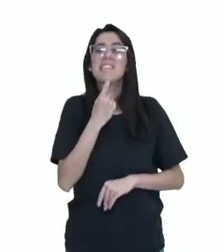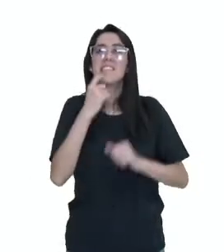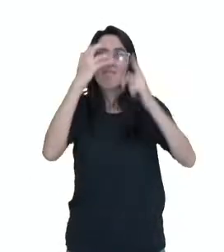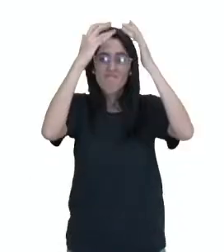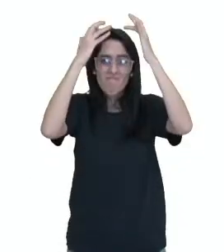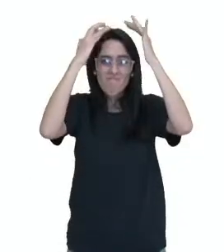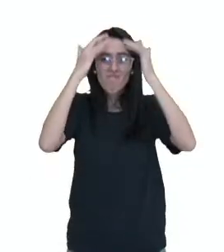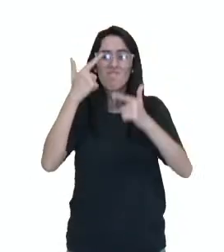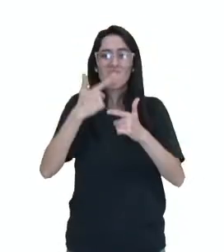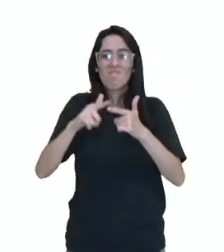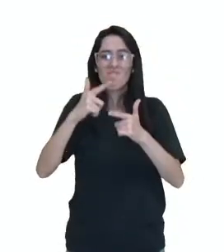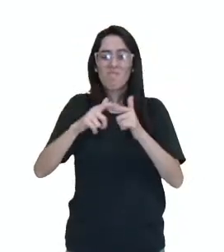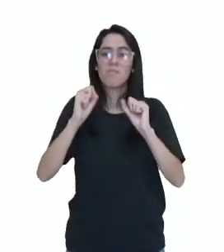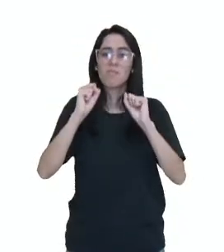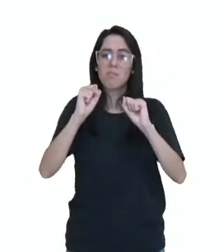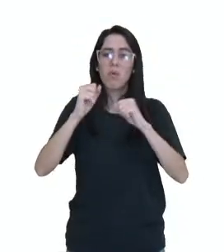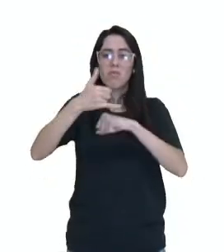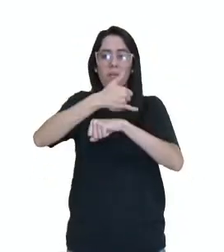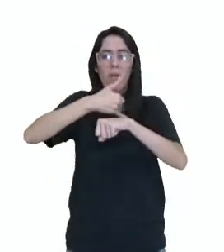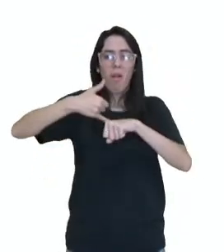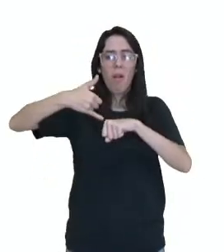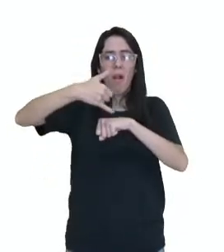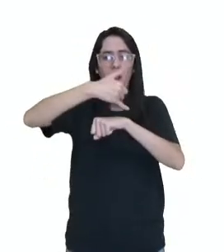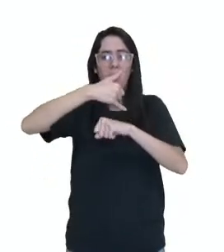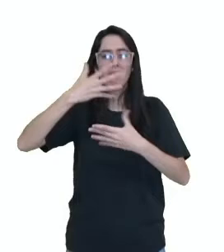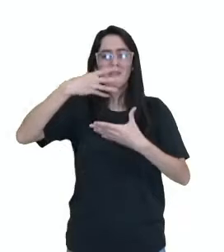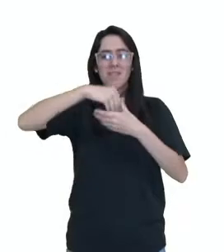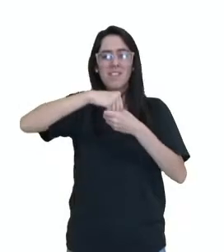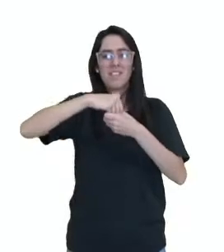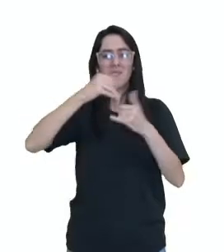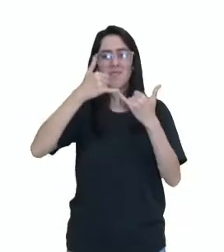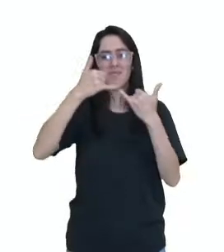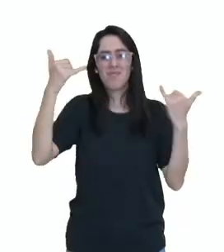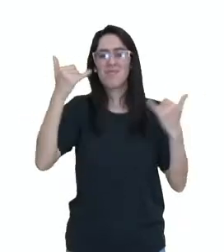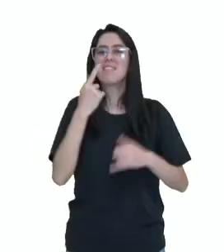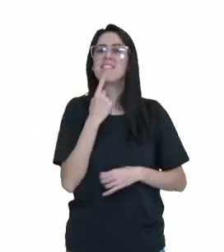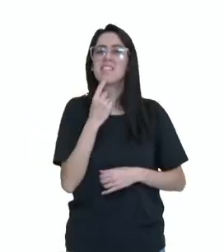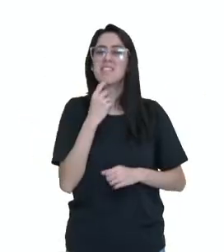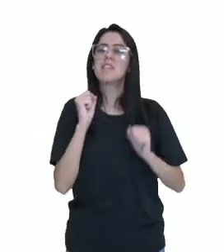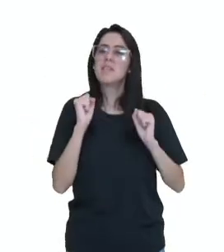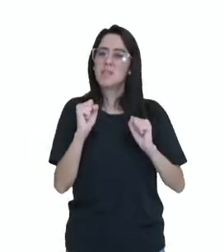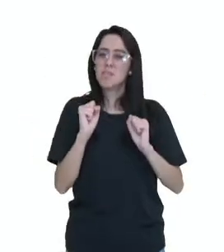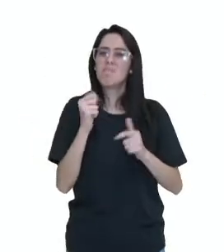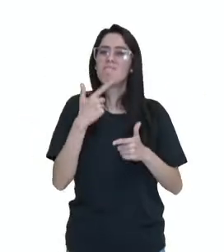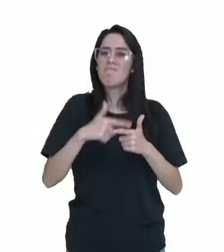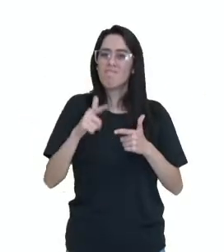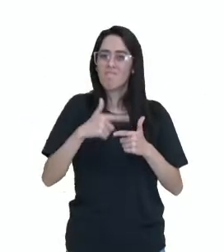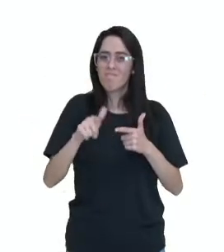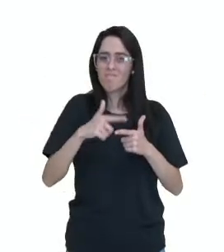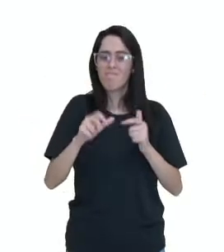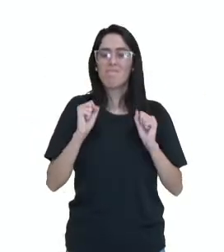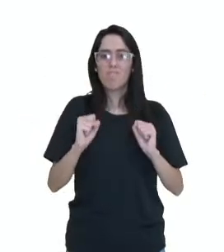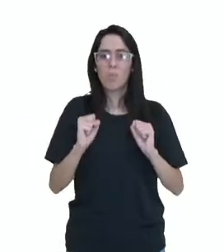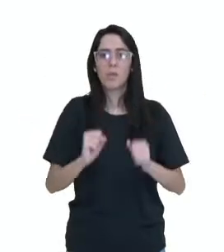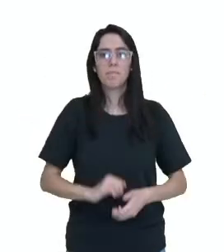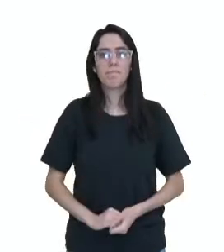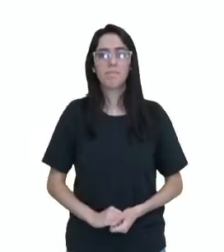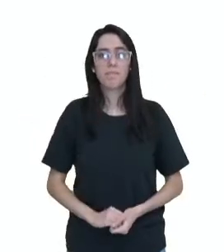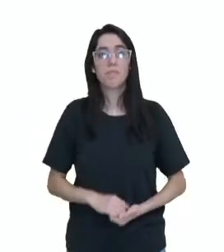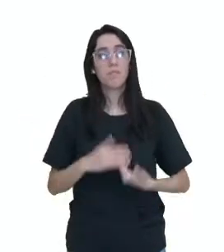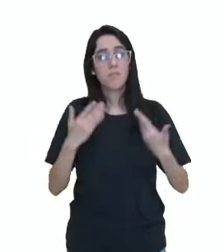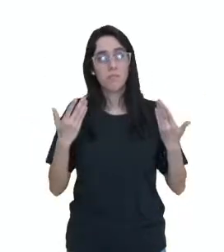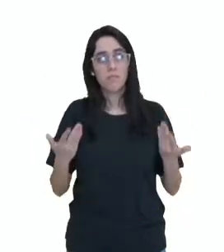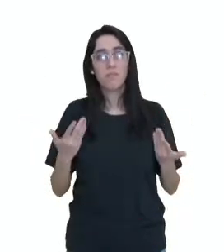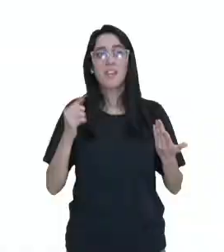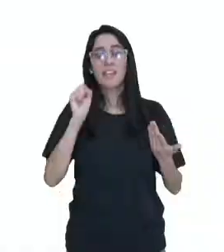e criam placas de gordura nos vasos sanguíneos, constituindo um quadro de aterosclerose. Então, gente,